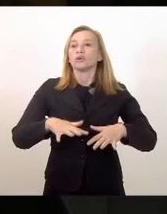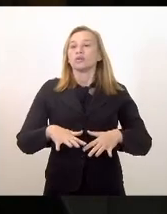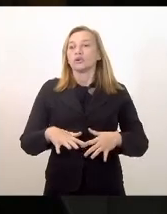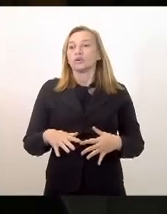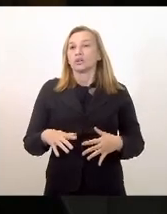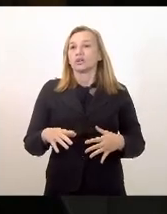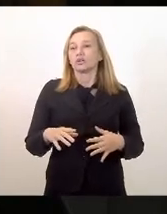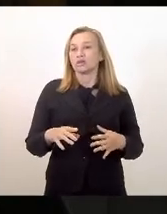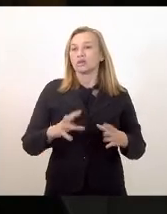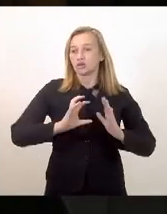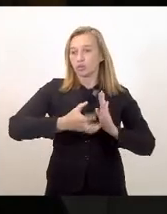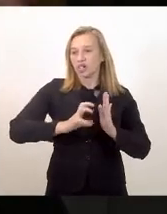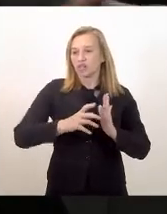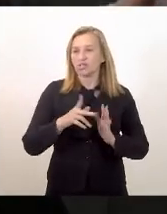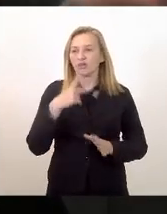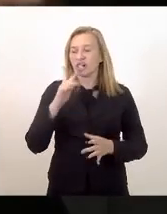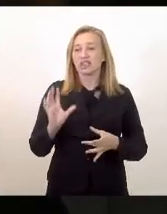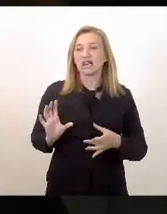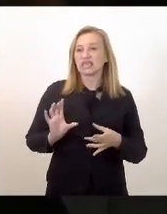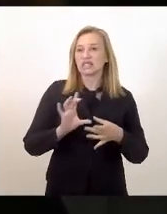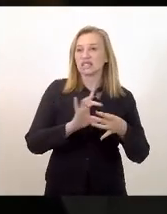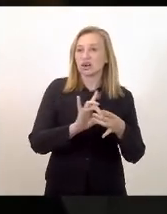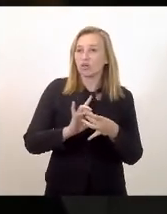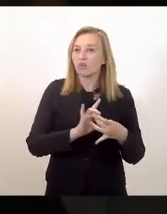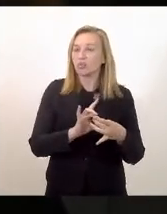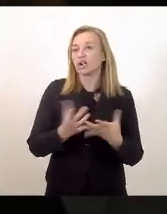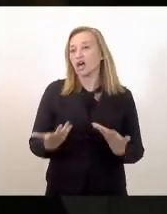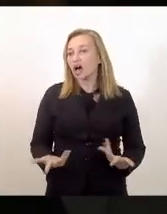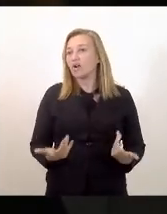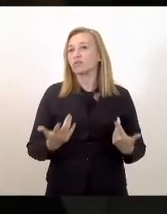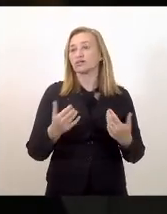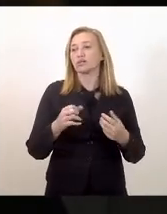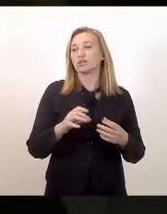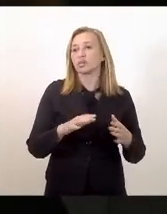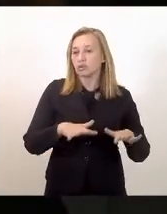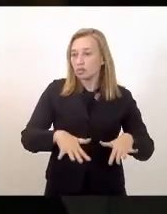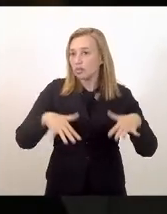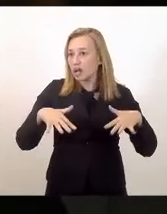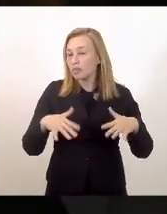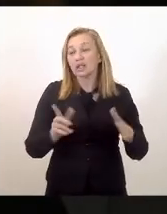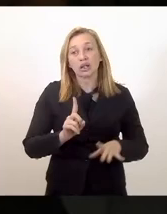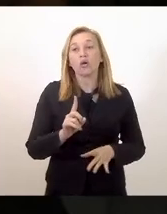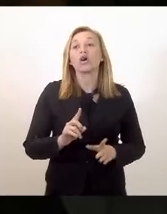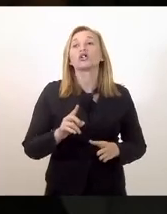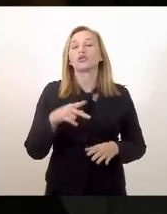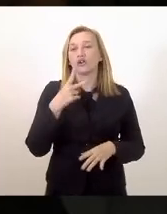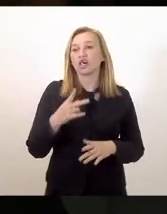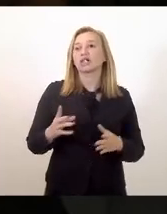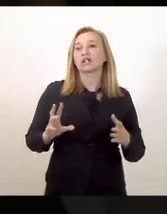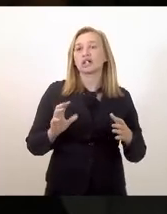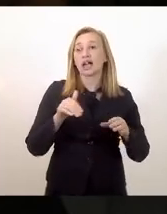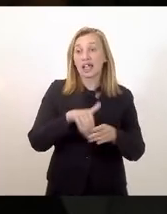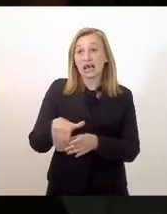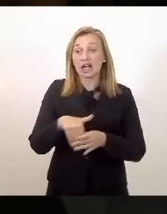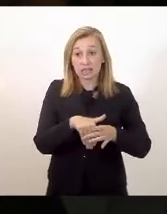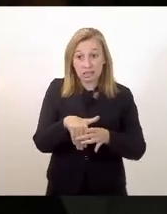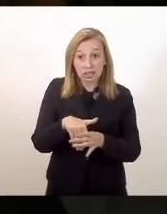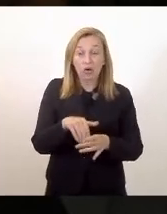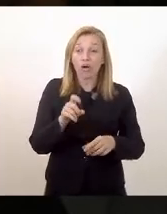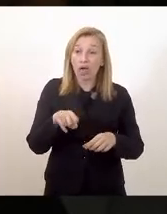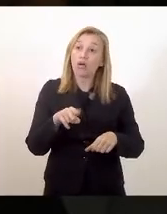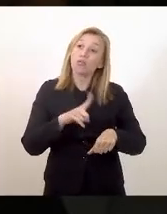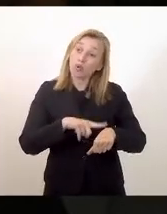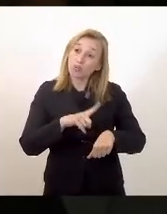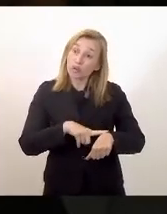falando das alianças majoritárias, das composições no parlamento, dos blocos parlamentares, mas, assim, na eleição proporcional é o momento que os